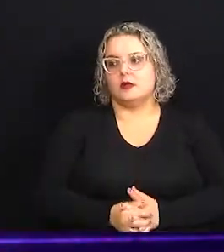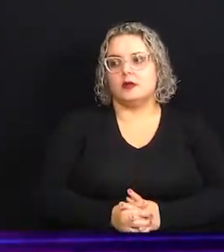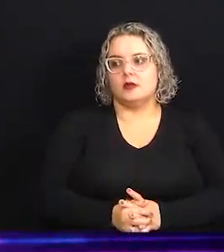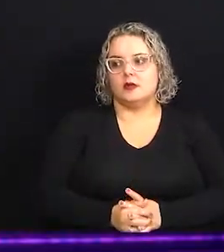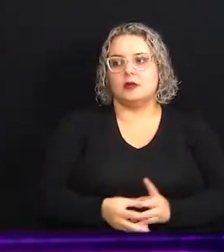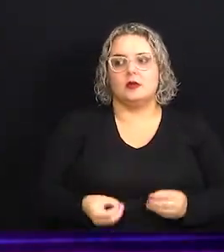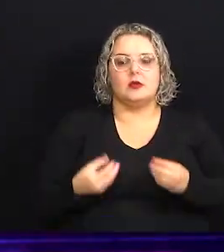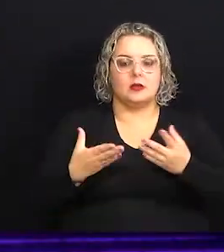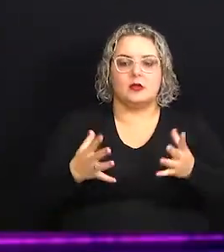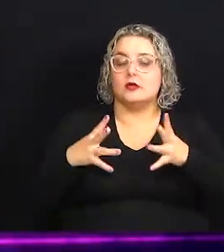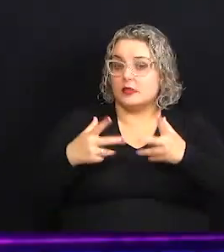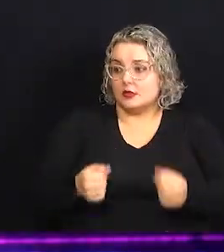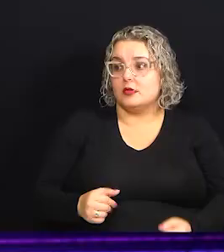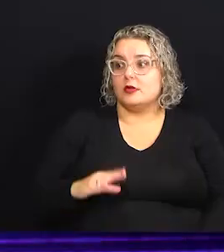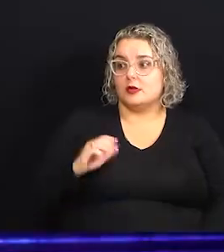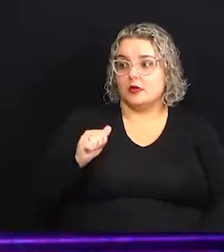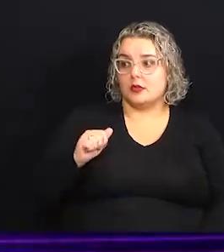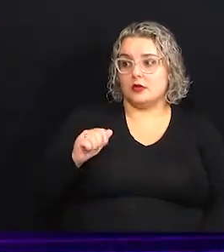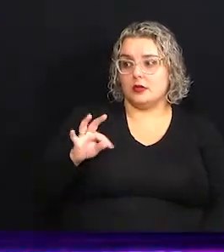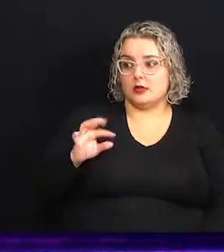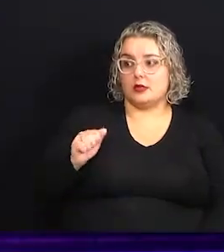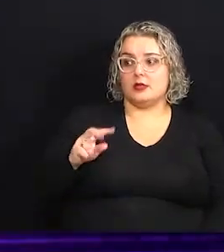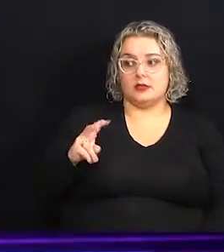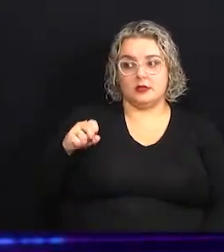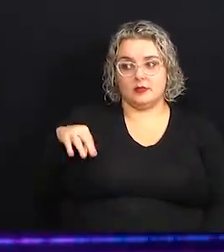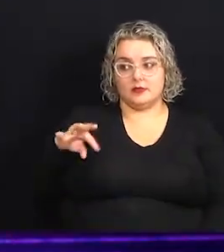a entrega toda. Então é